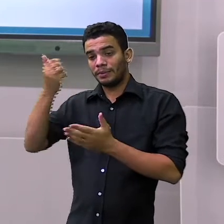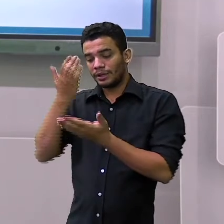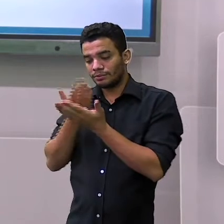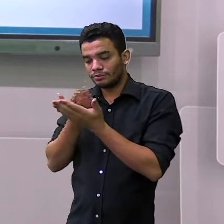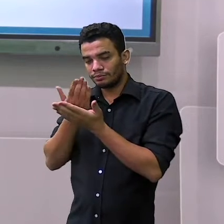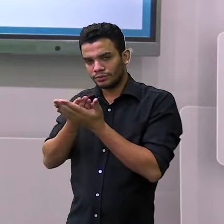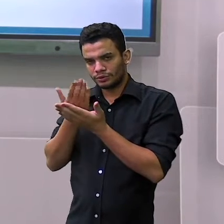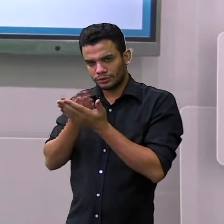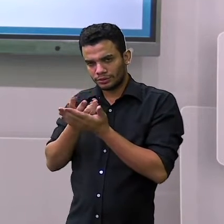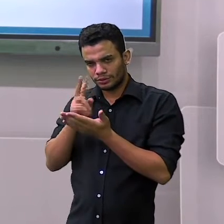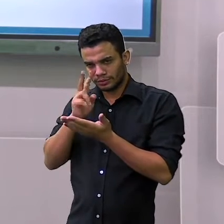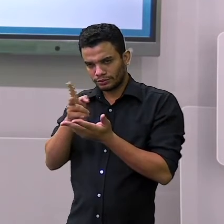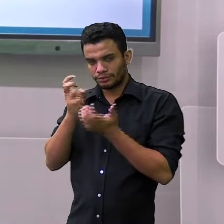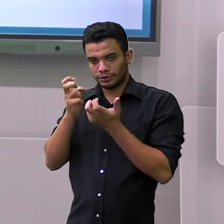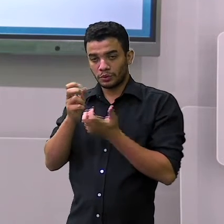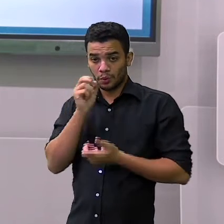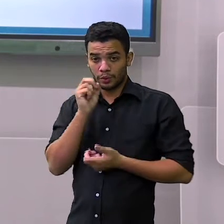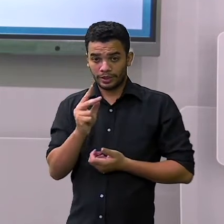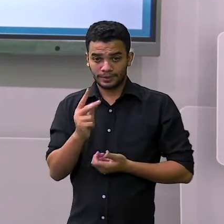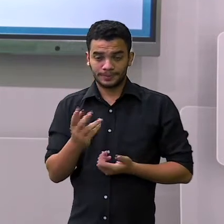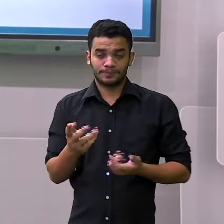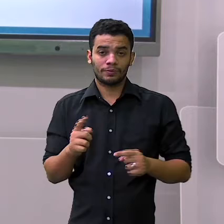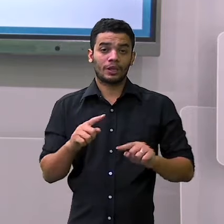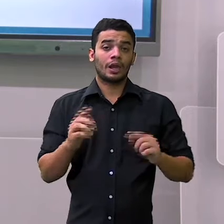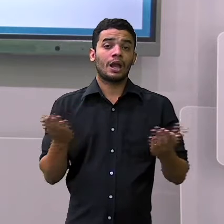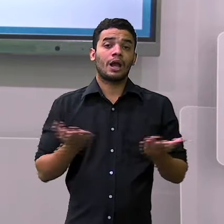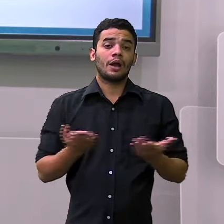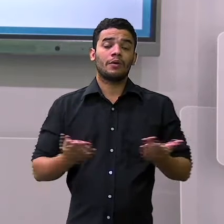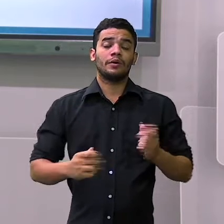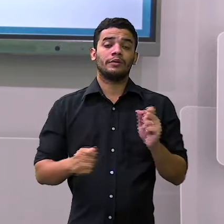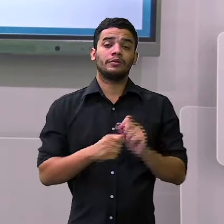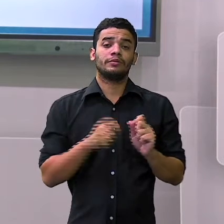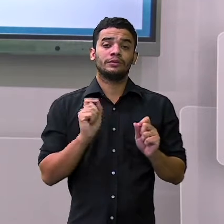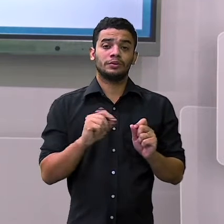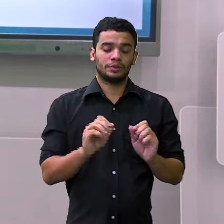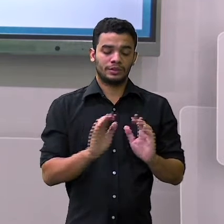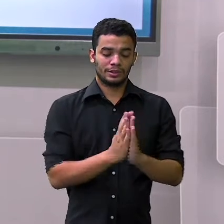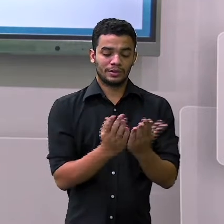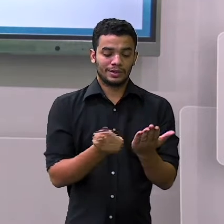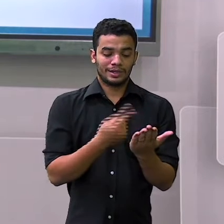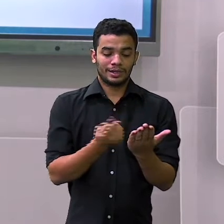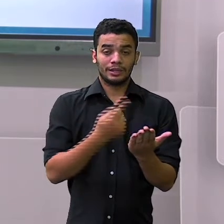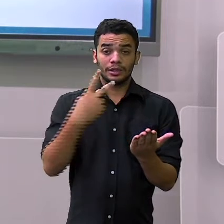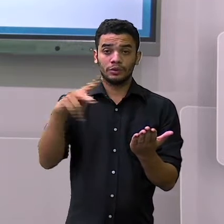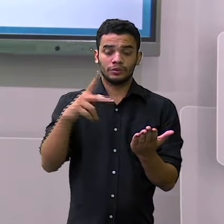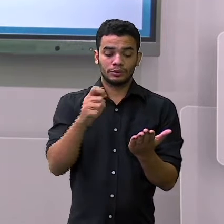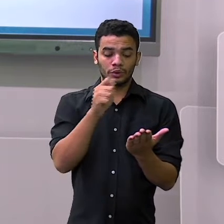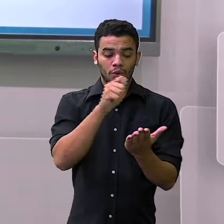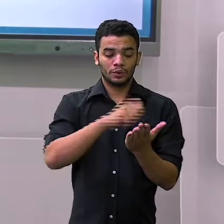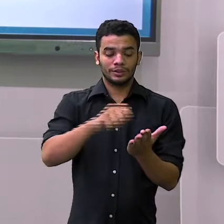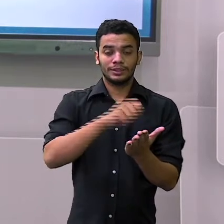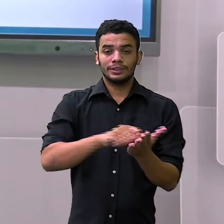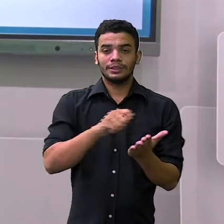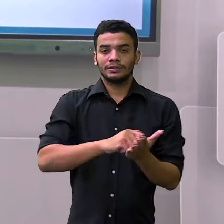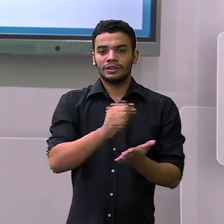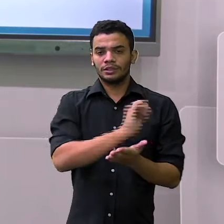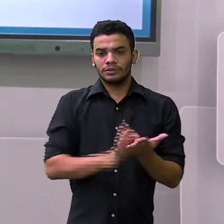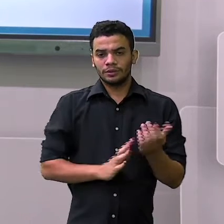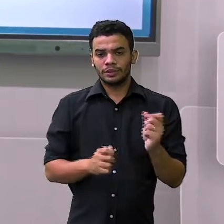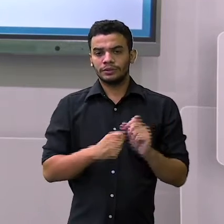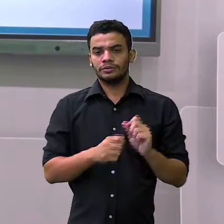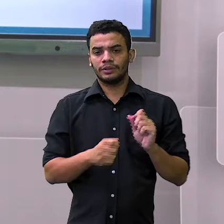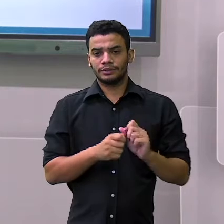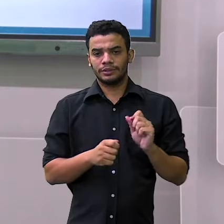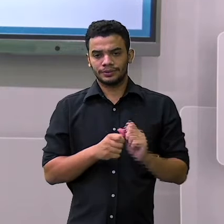nós estaremos realizando juntos nesta aula de hoje, ela é referente à aula de número 28 que está na